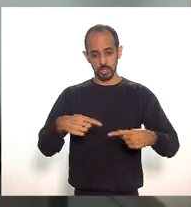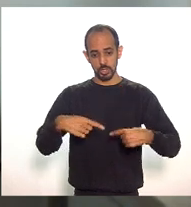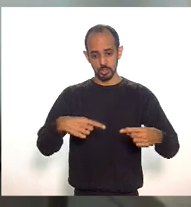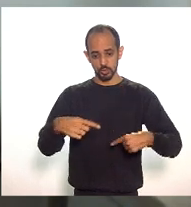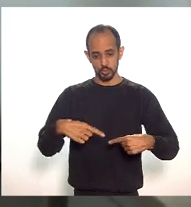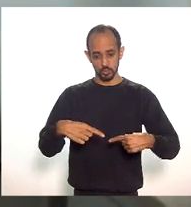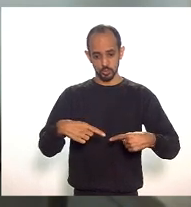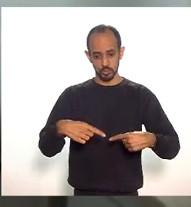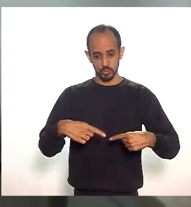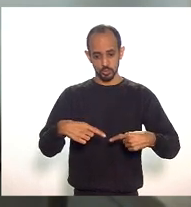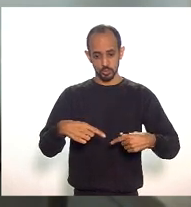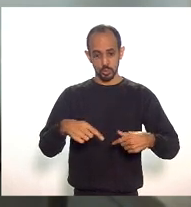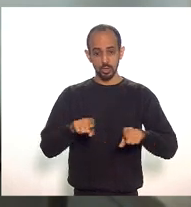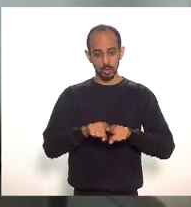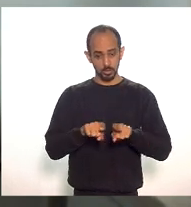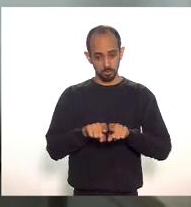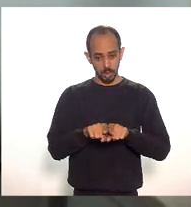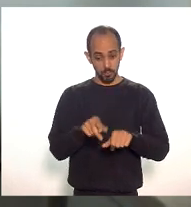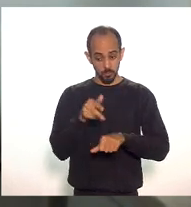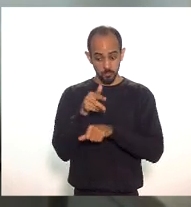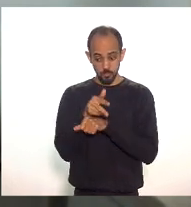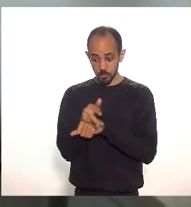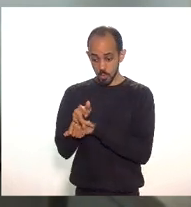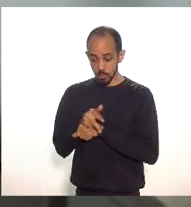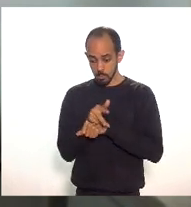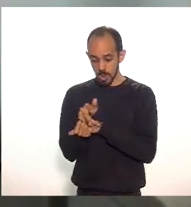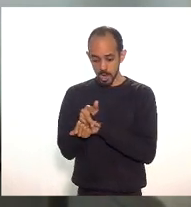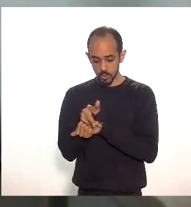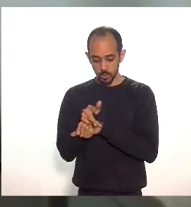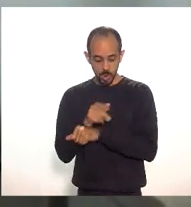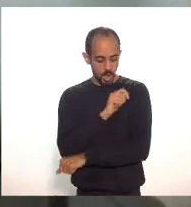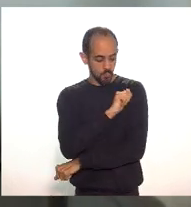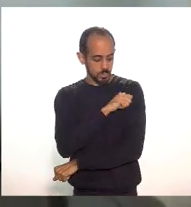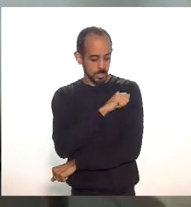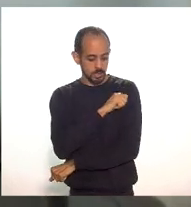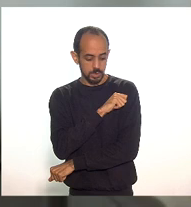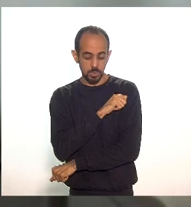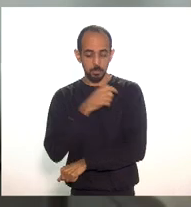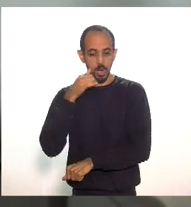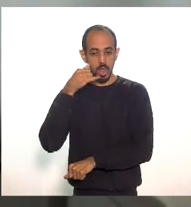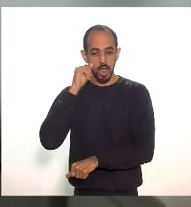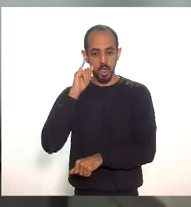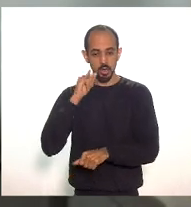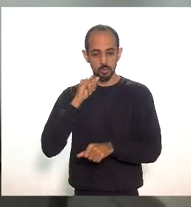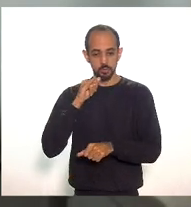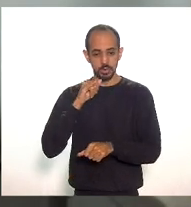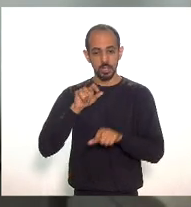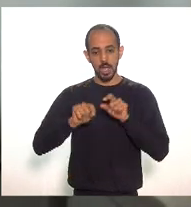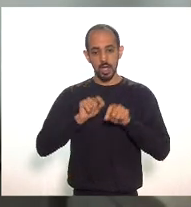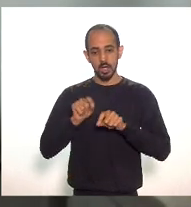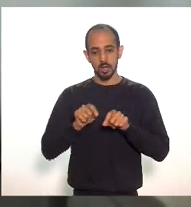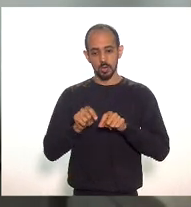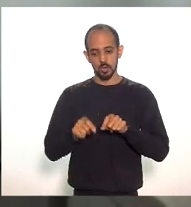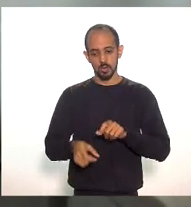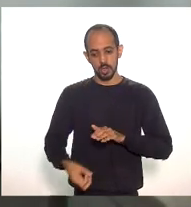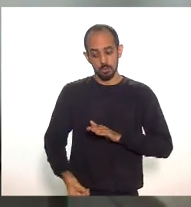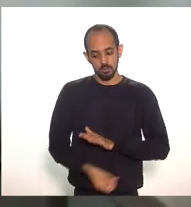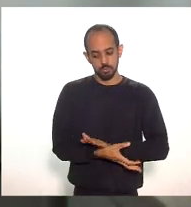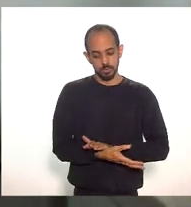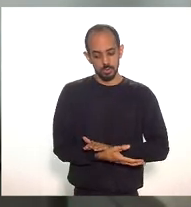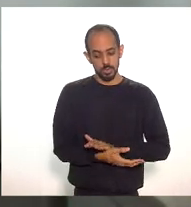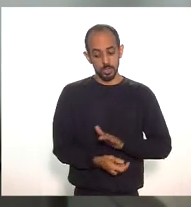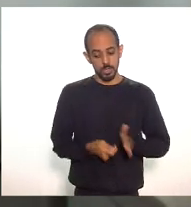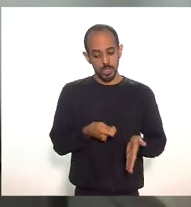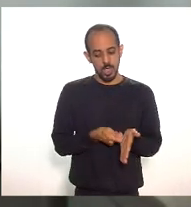filmando a vistoria lá não haveria uma extorsão ao condutor do